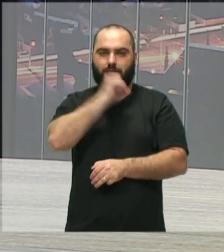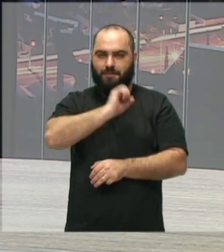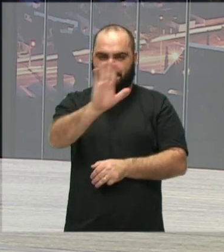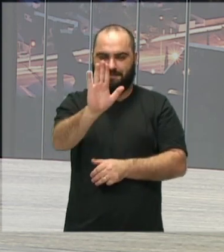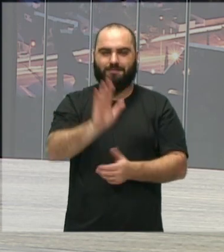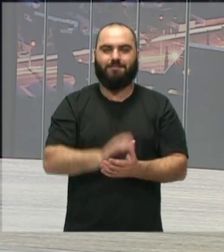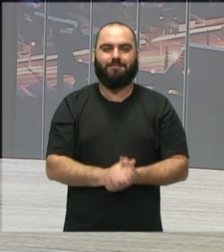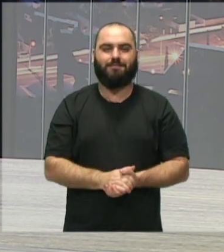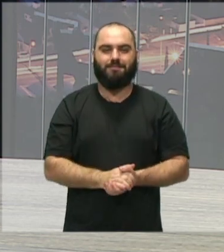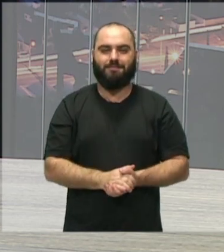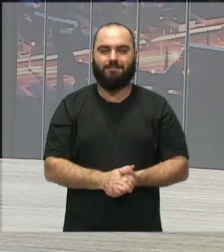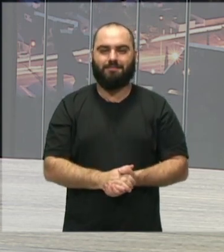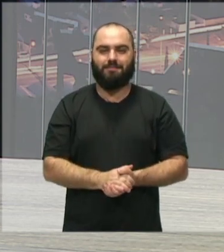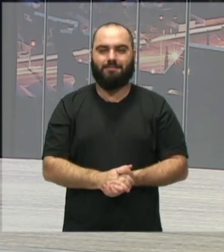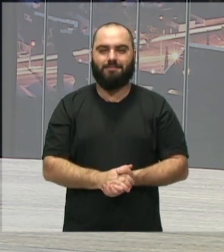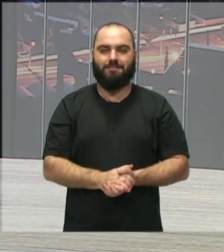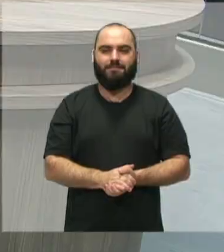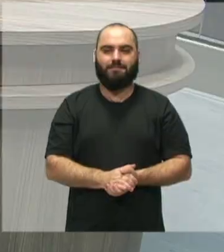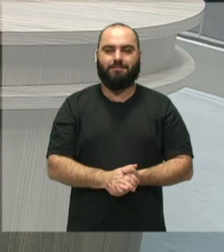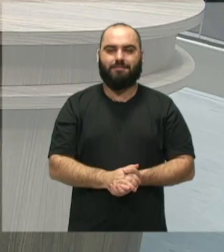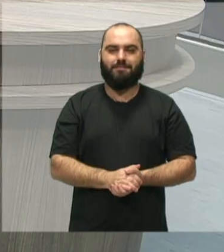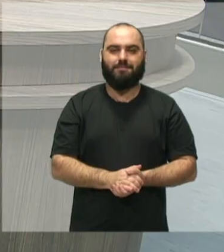volta.